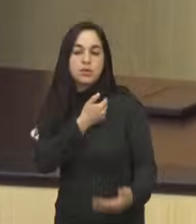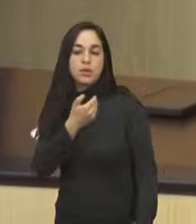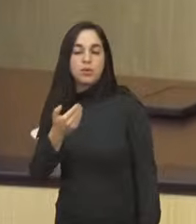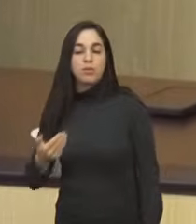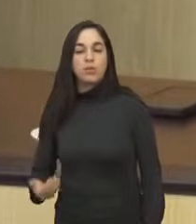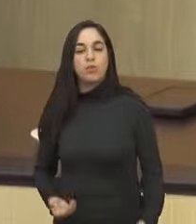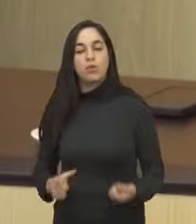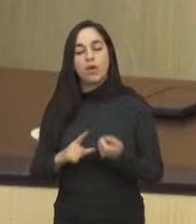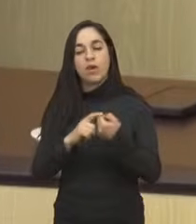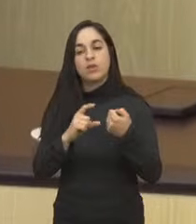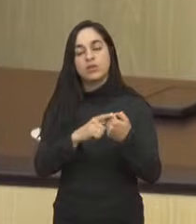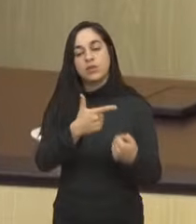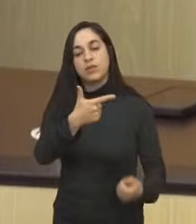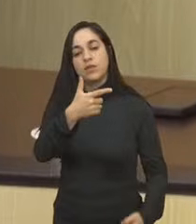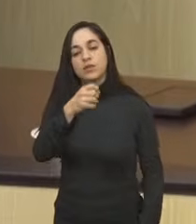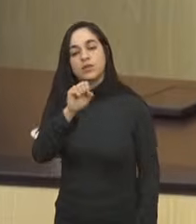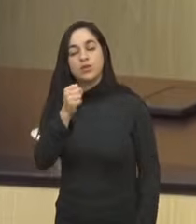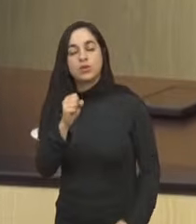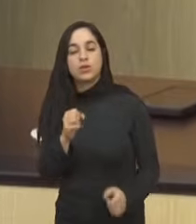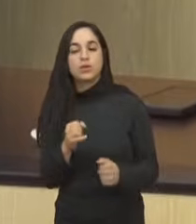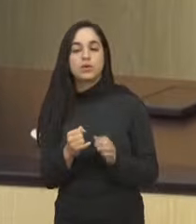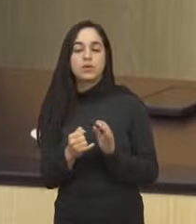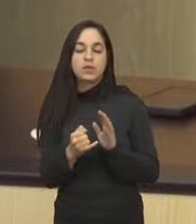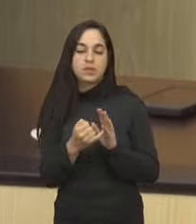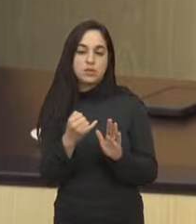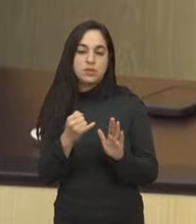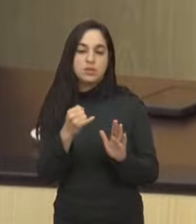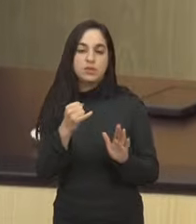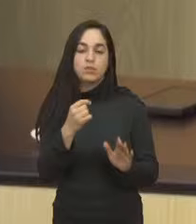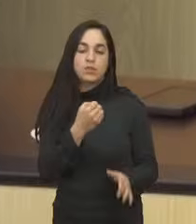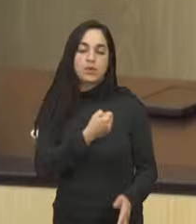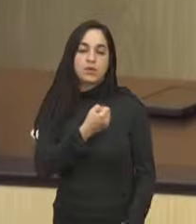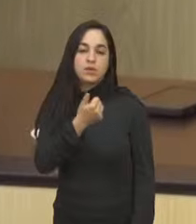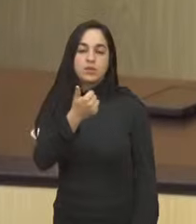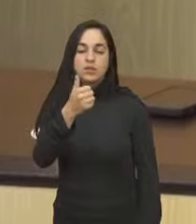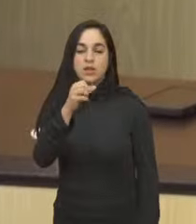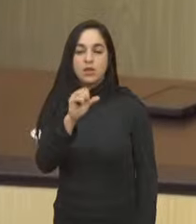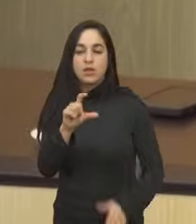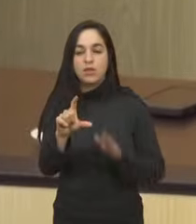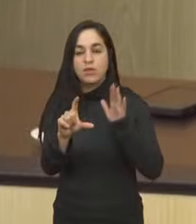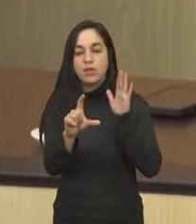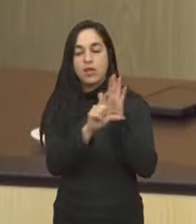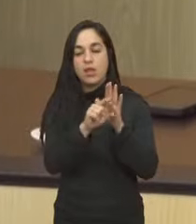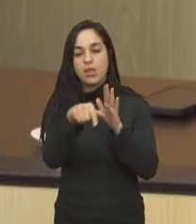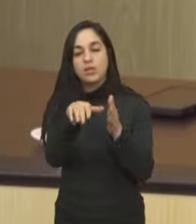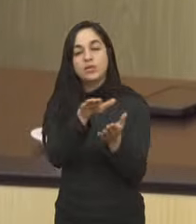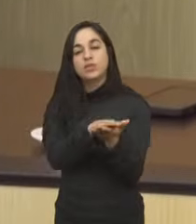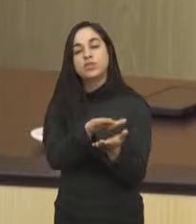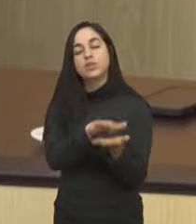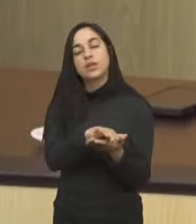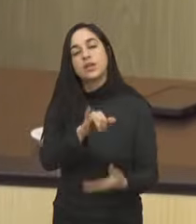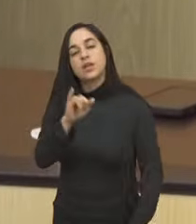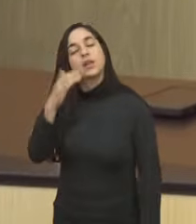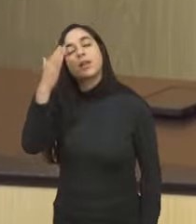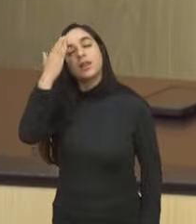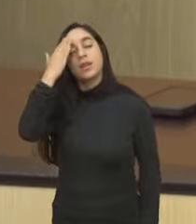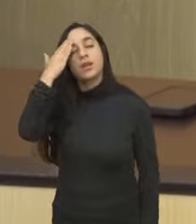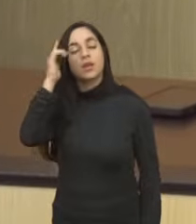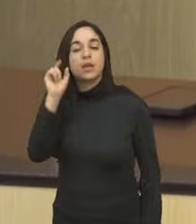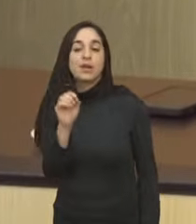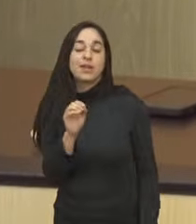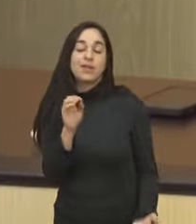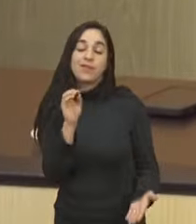artigo 28, inciso 19, da Lei Orgânica do Município de Jacareí. Considerando que a falta